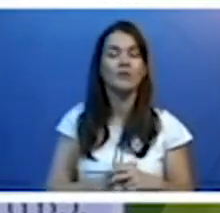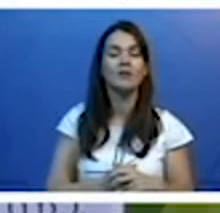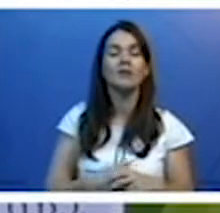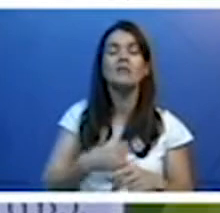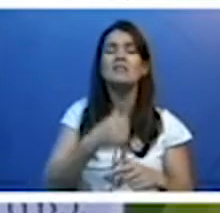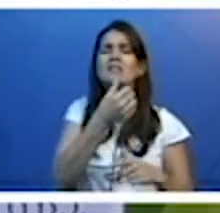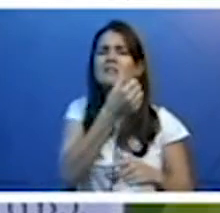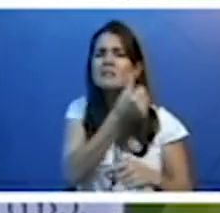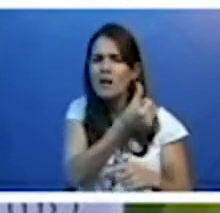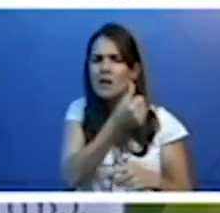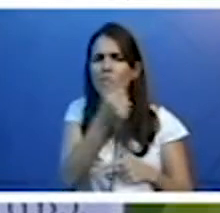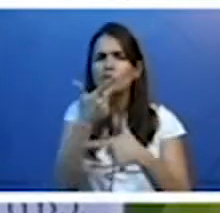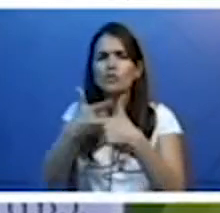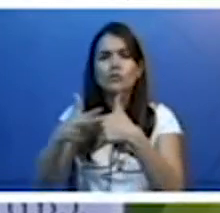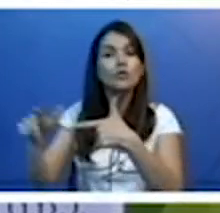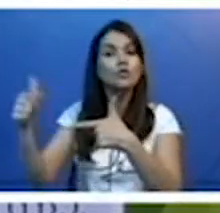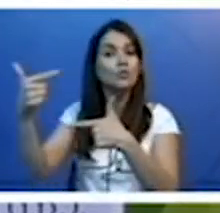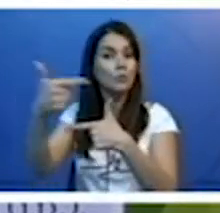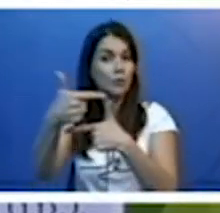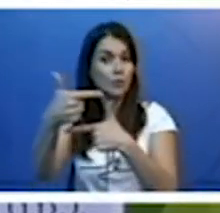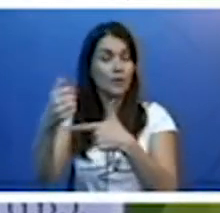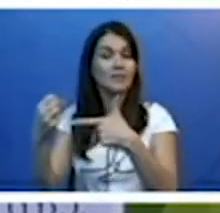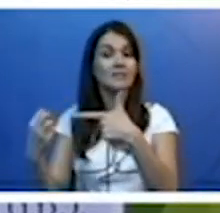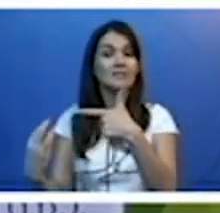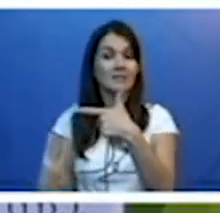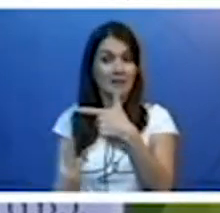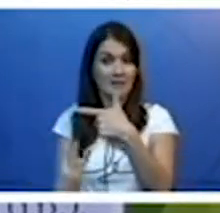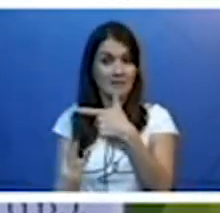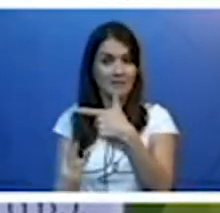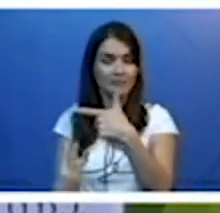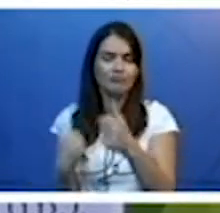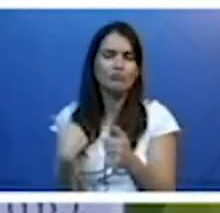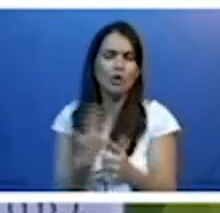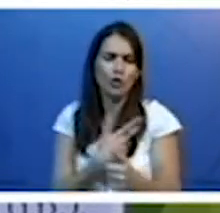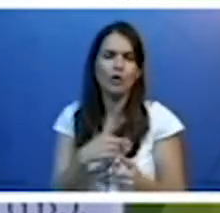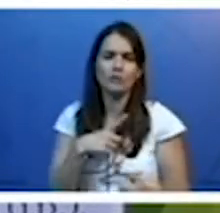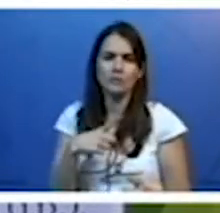2, 3. Nós temos, então,